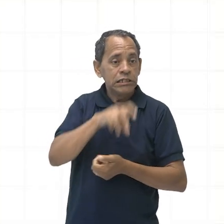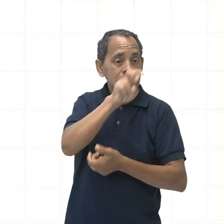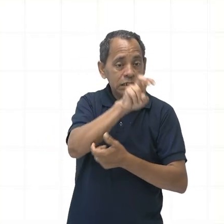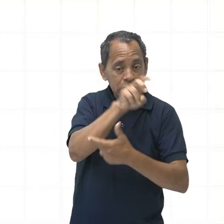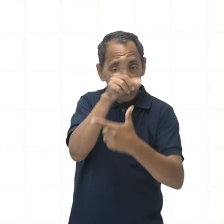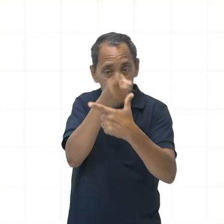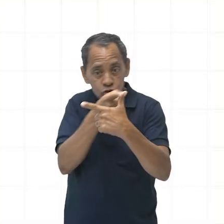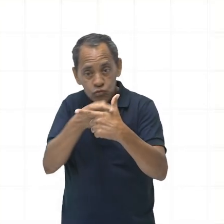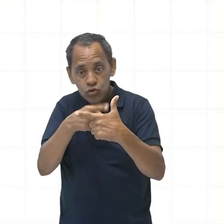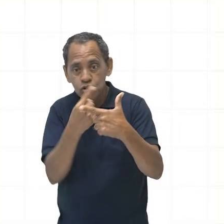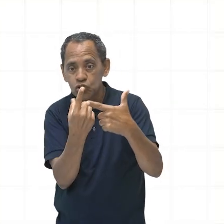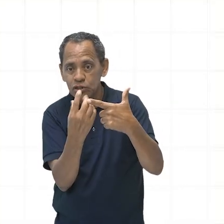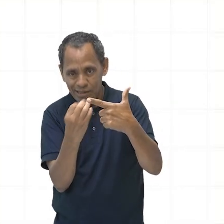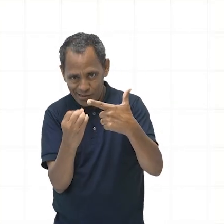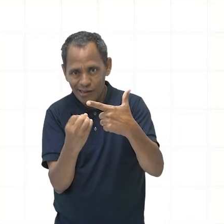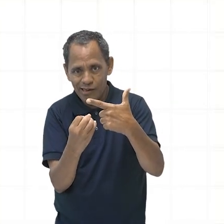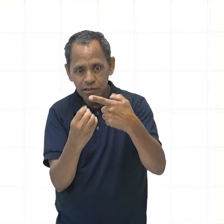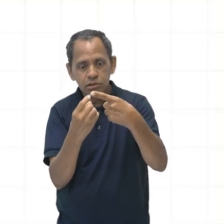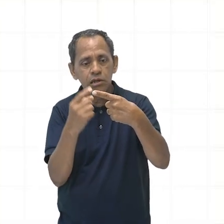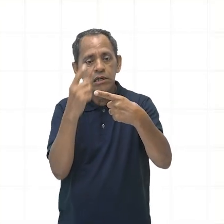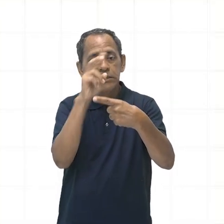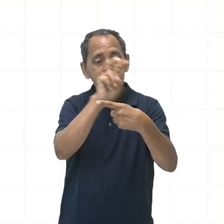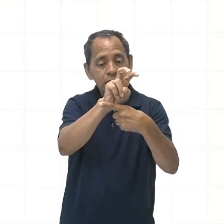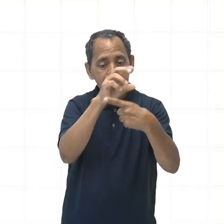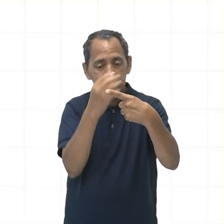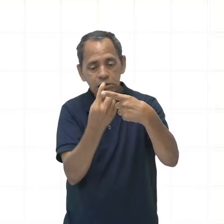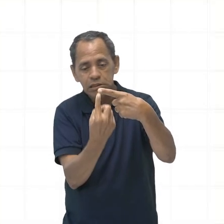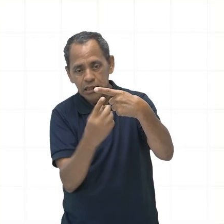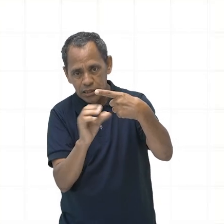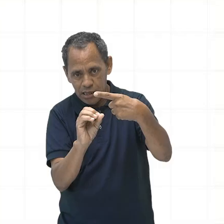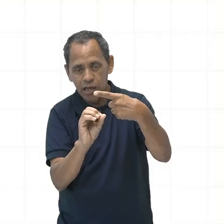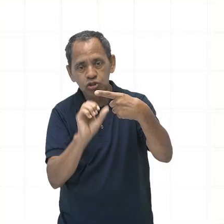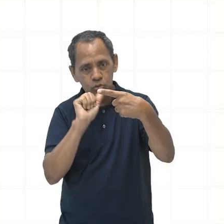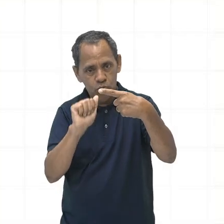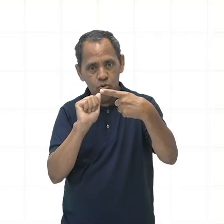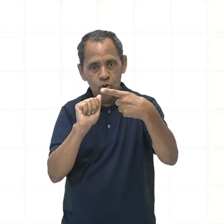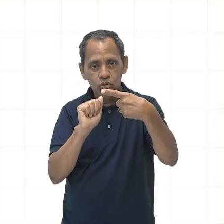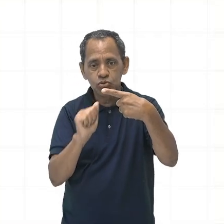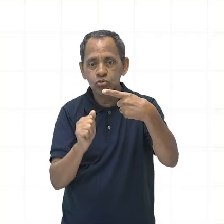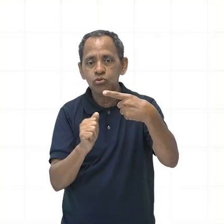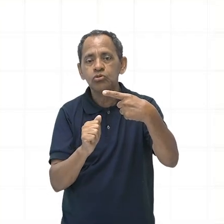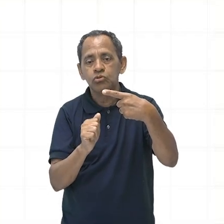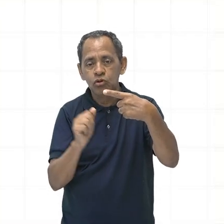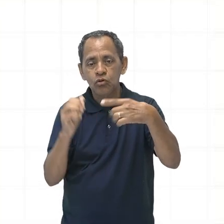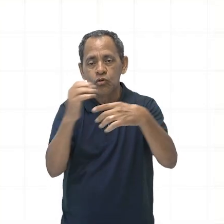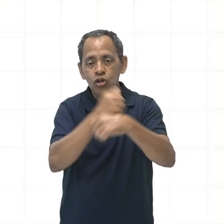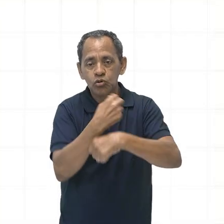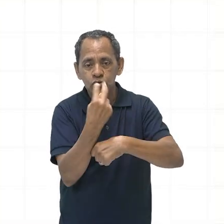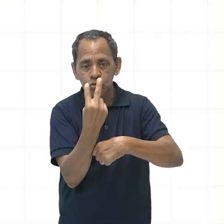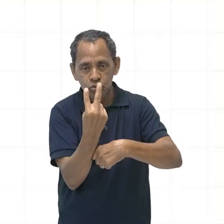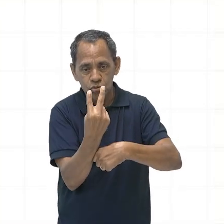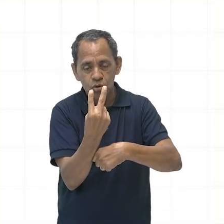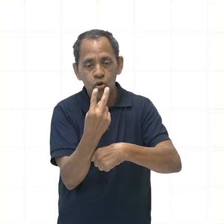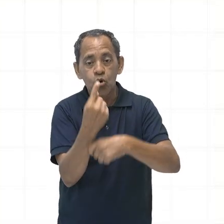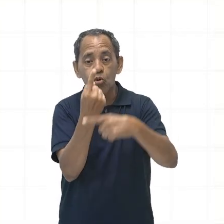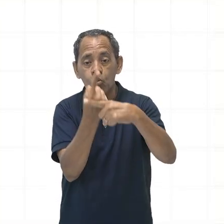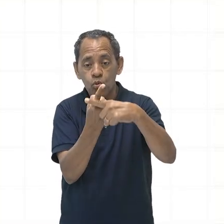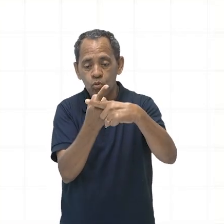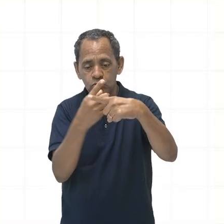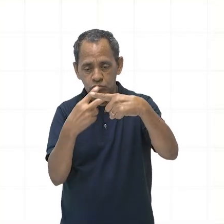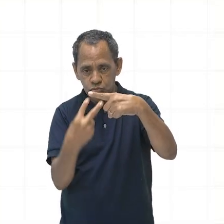10, é uma fração, eu posso simplificar, e essa fração vai dar exatamente 1 sobre